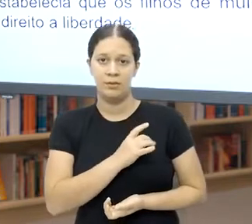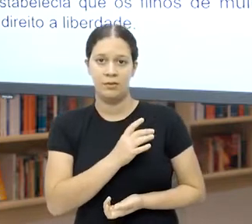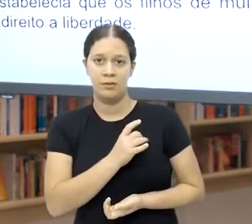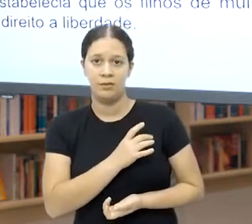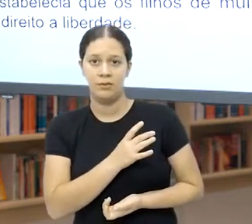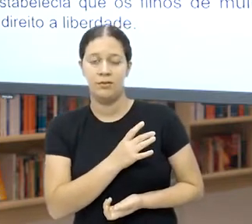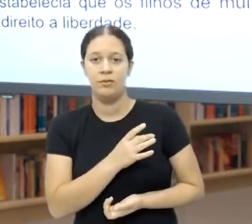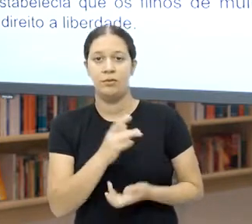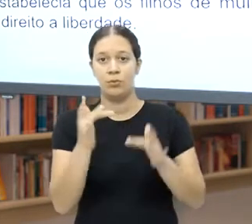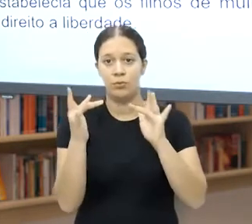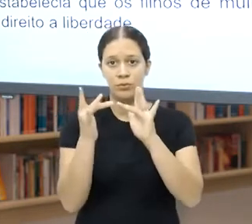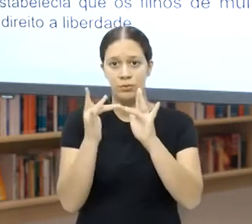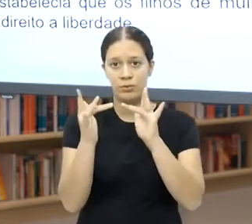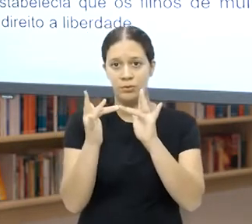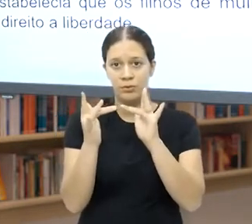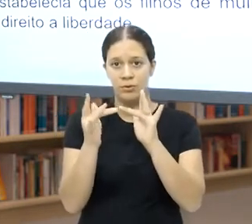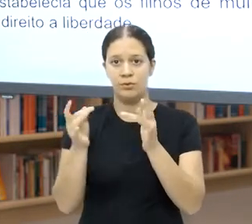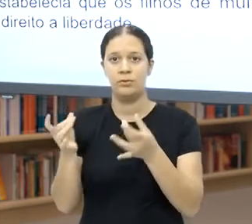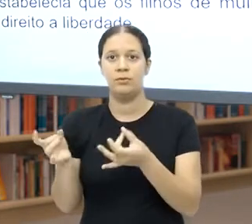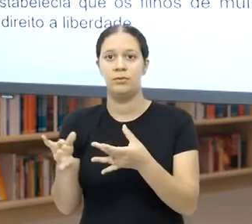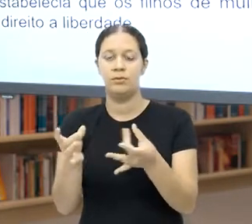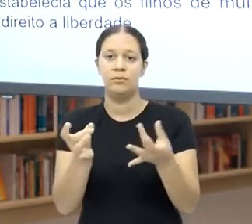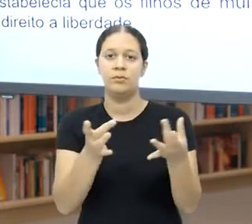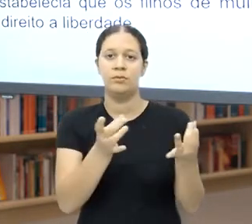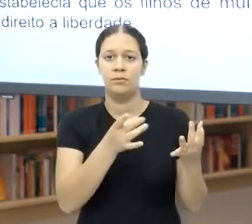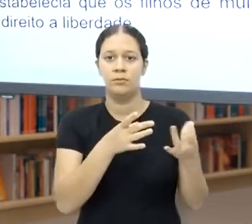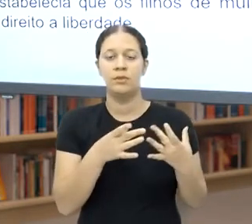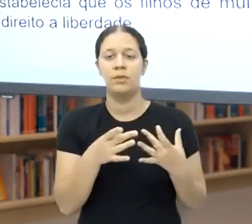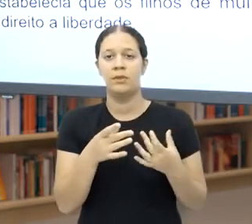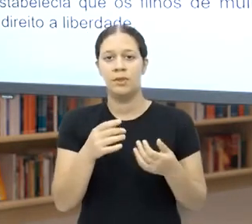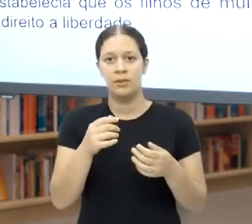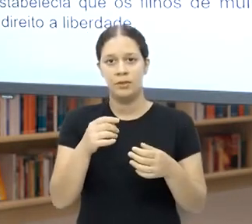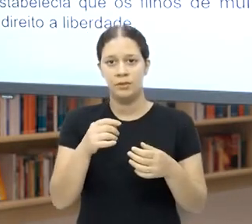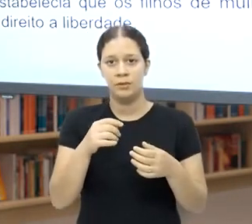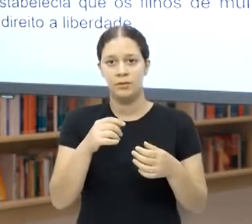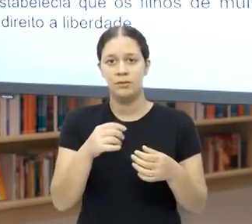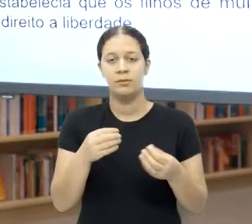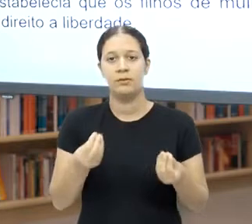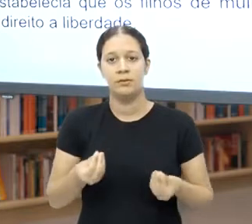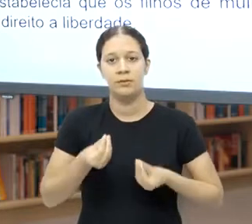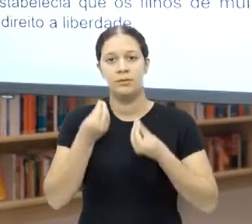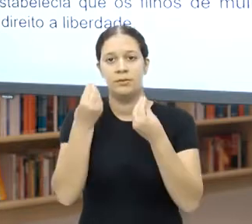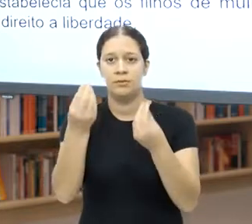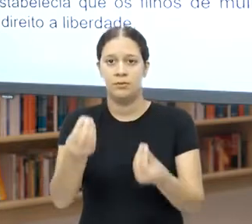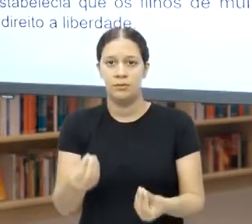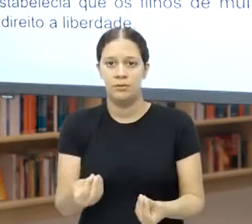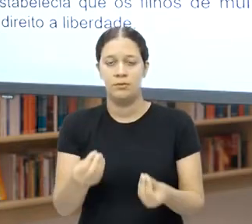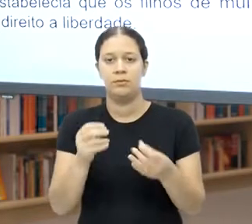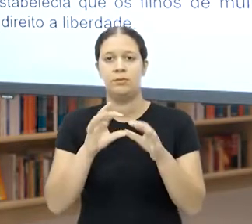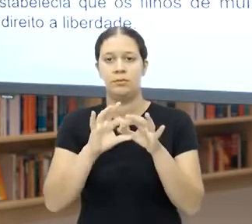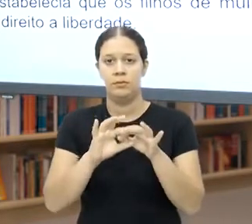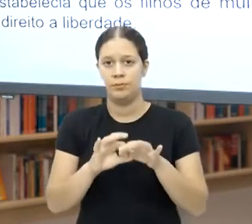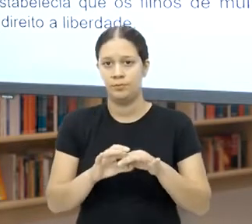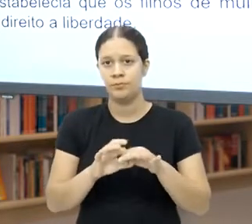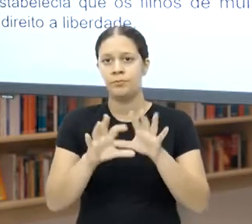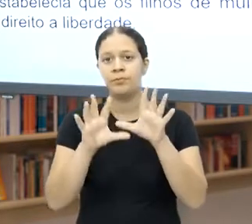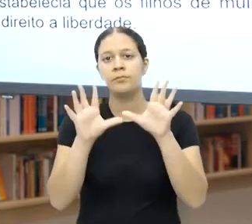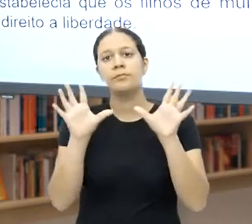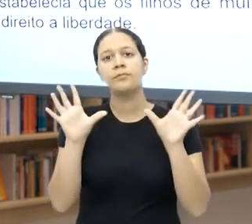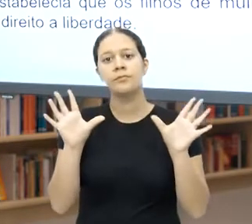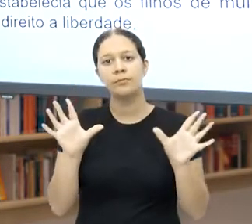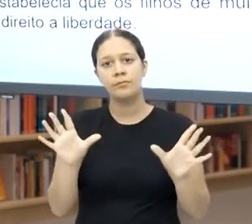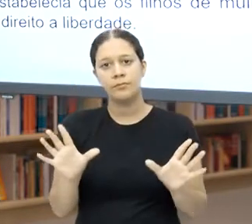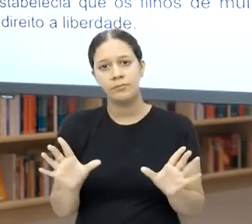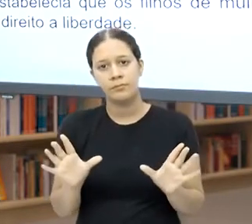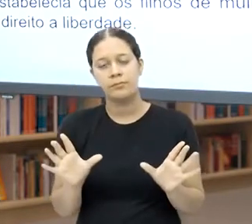laço comercial, faz o quê? Dá a sua liberdade diante de várias pressões